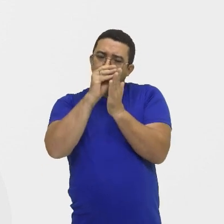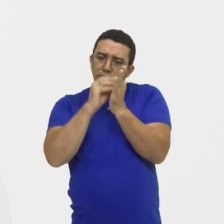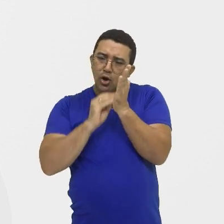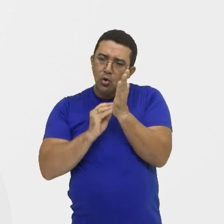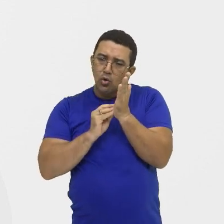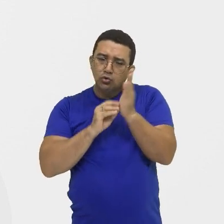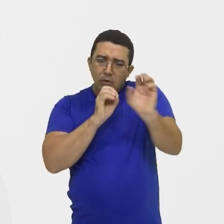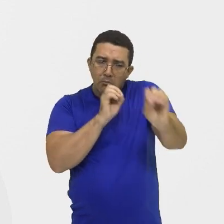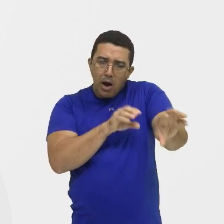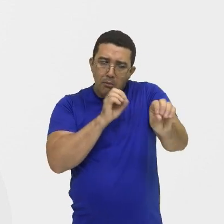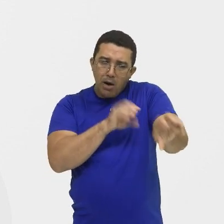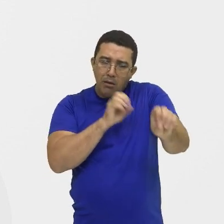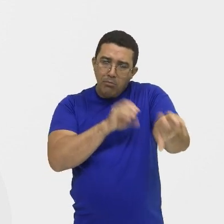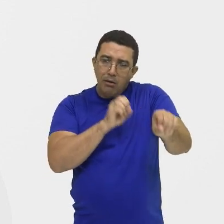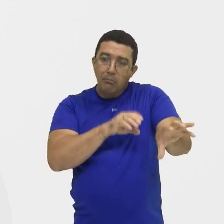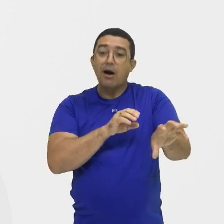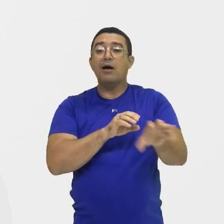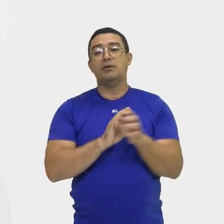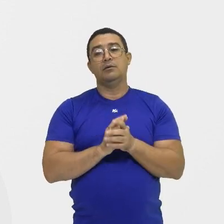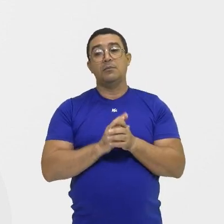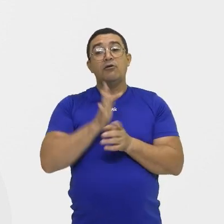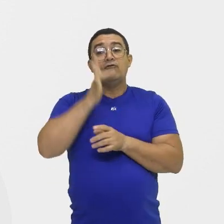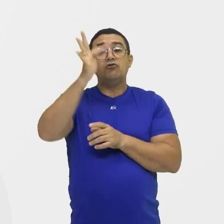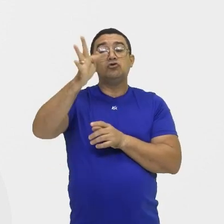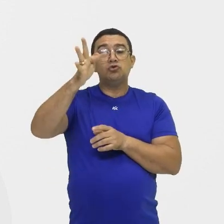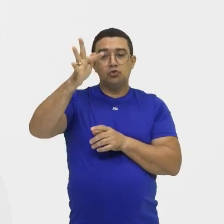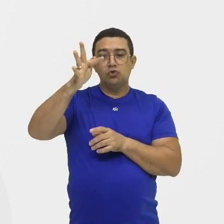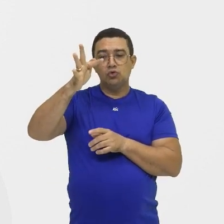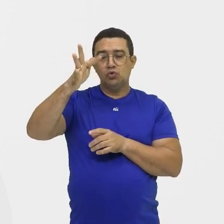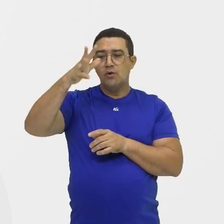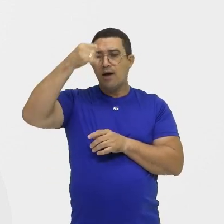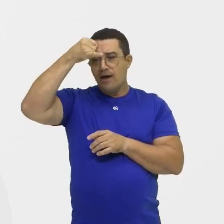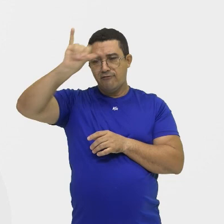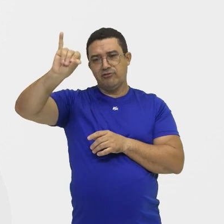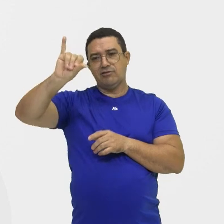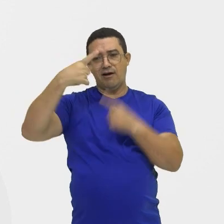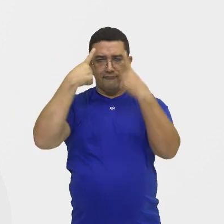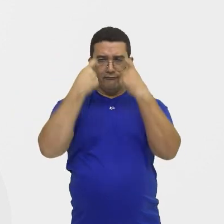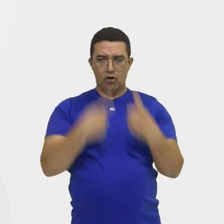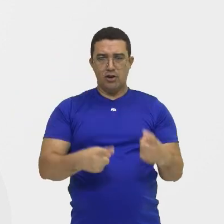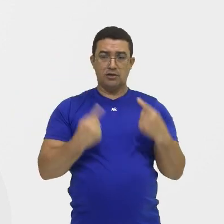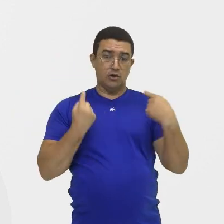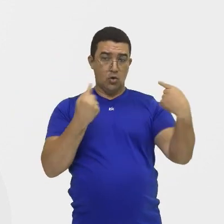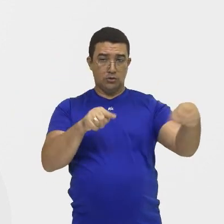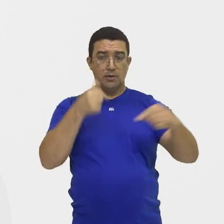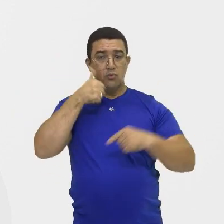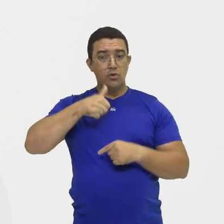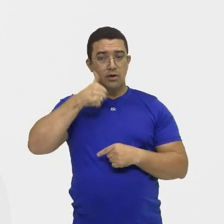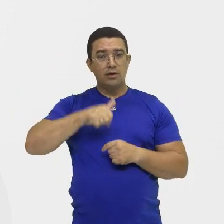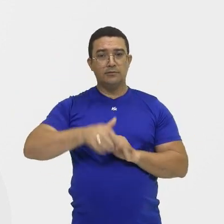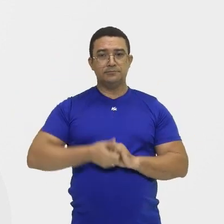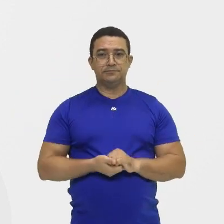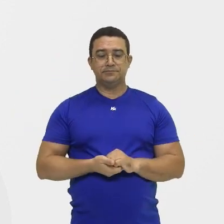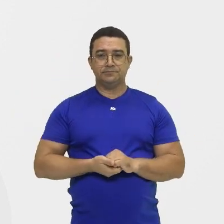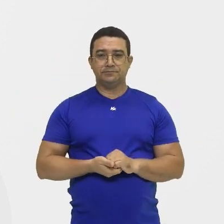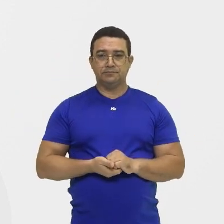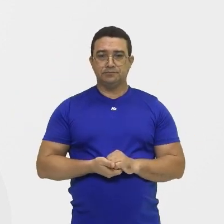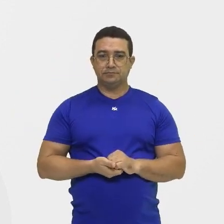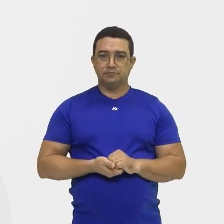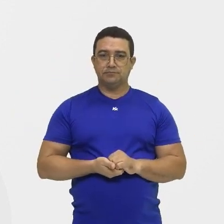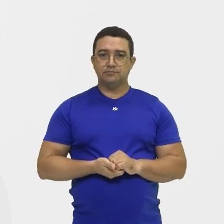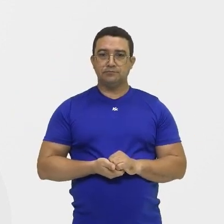conteúdos a fim de combater a violência, prevenção e combate, né, gente? Não é só combater, é prevenir também.